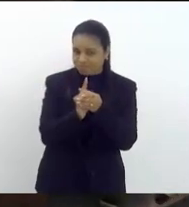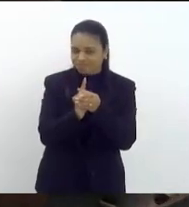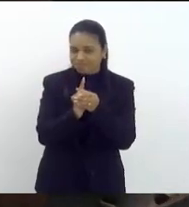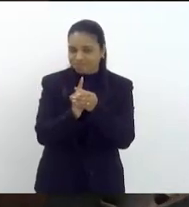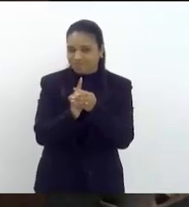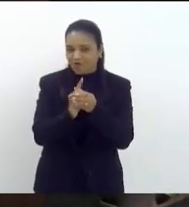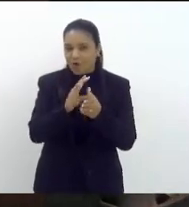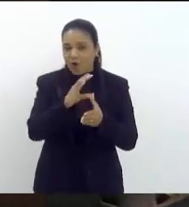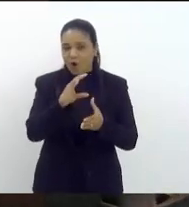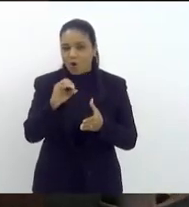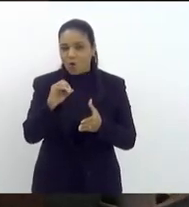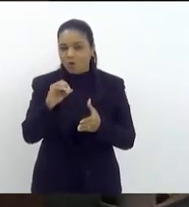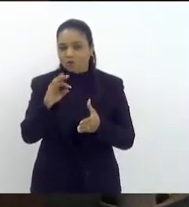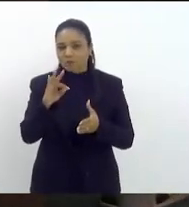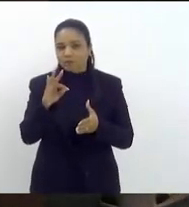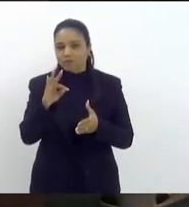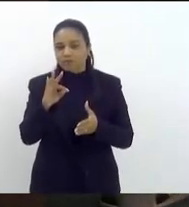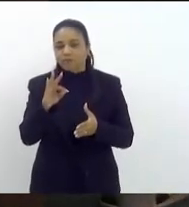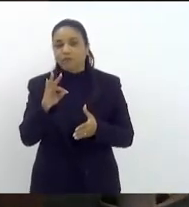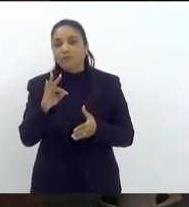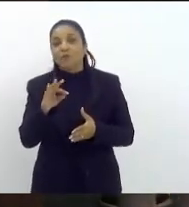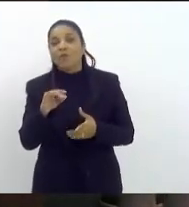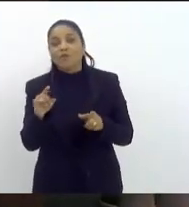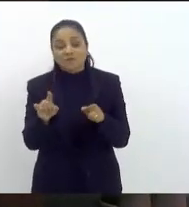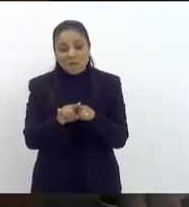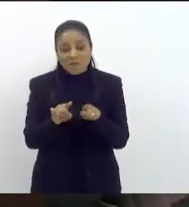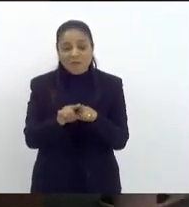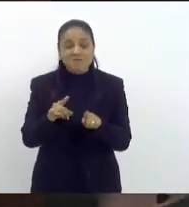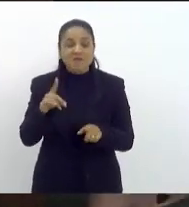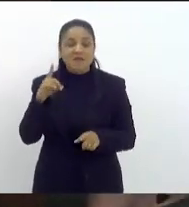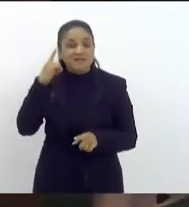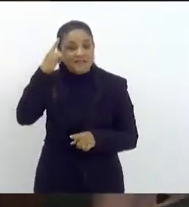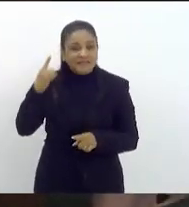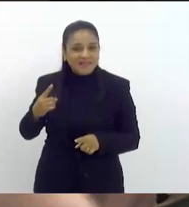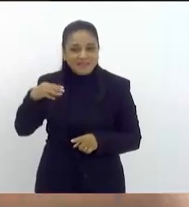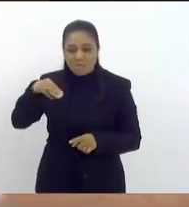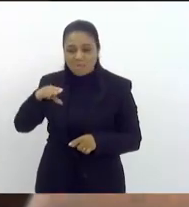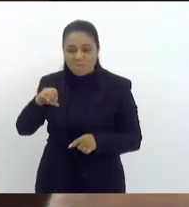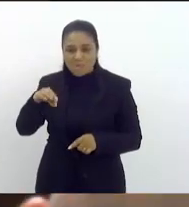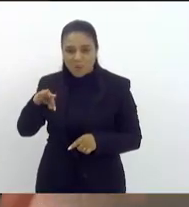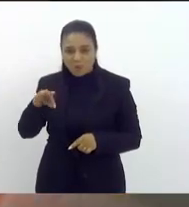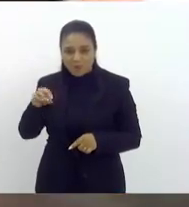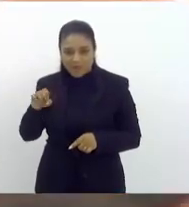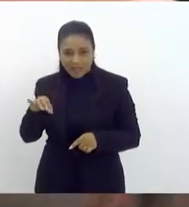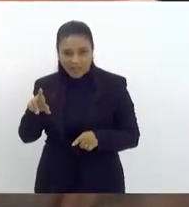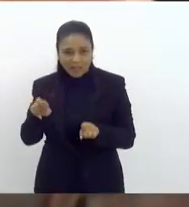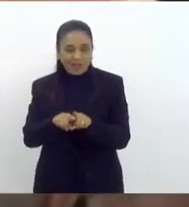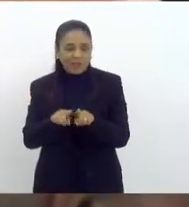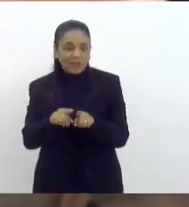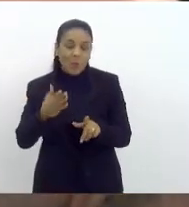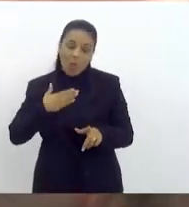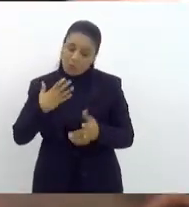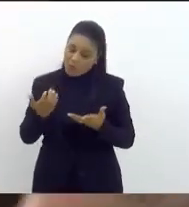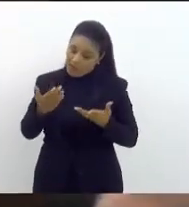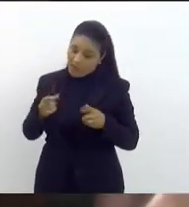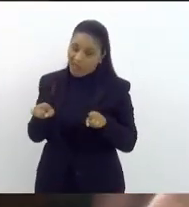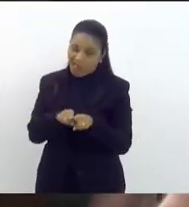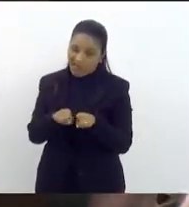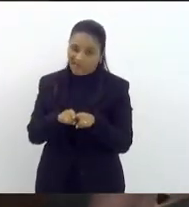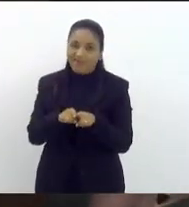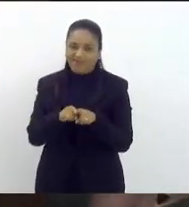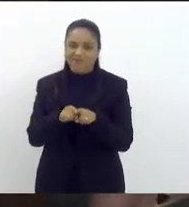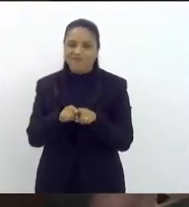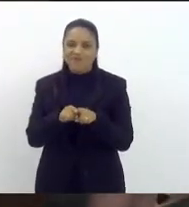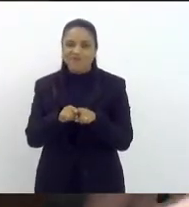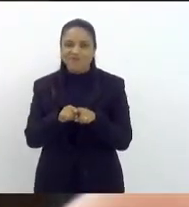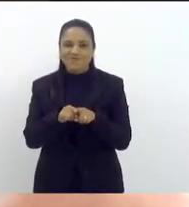para deputada Dani Monteiro Claro que eu quero também principalmente Monteiro que